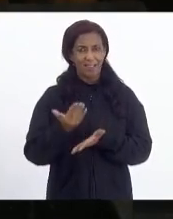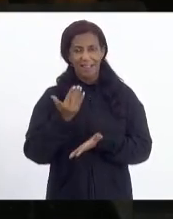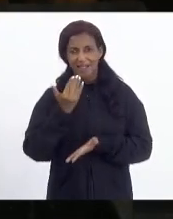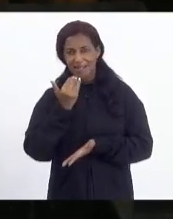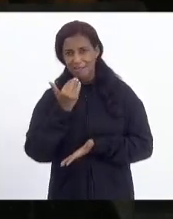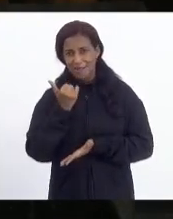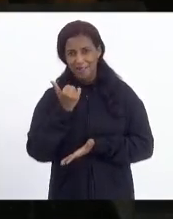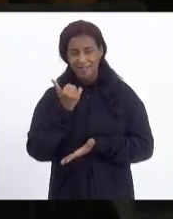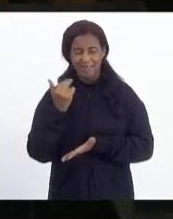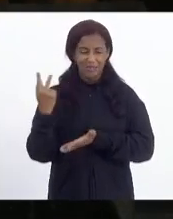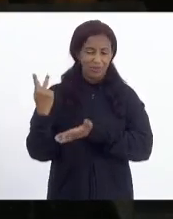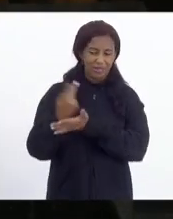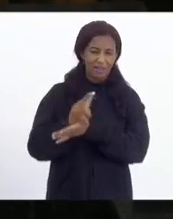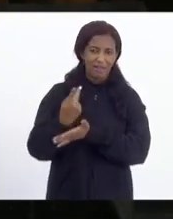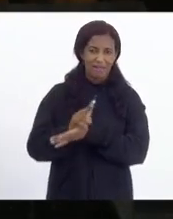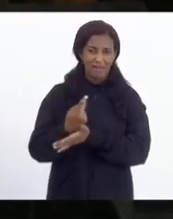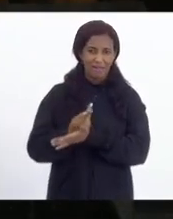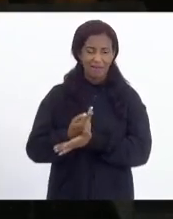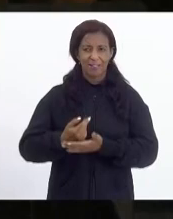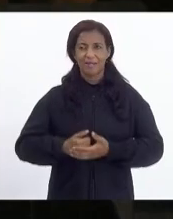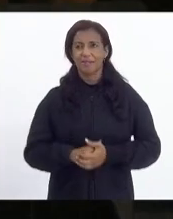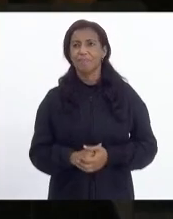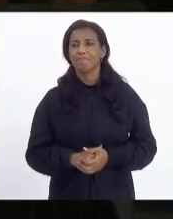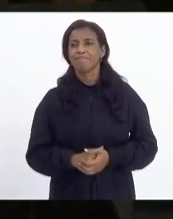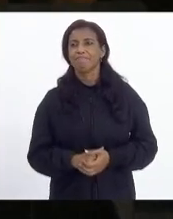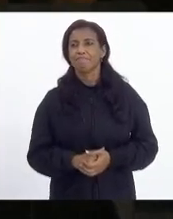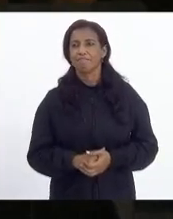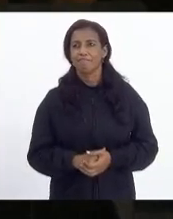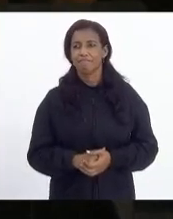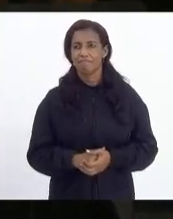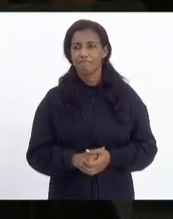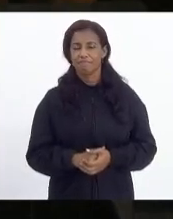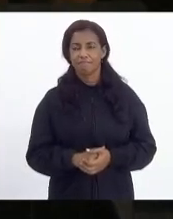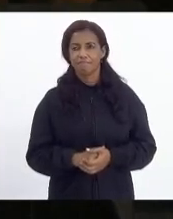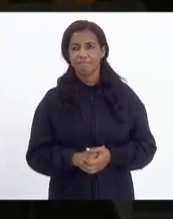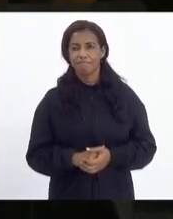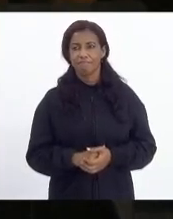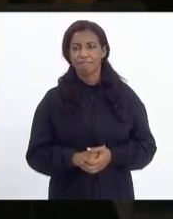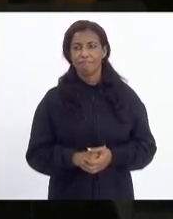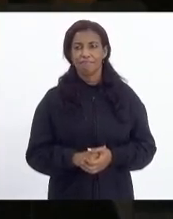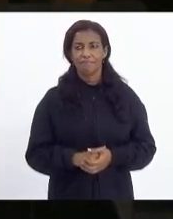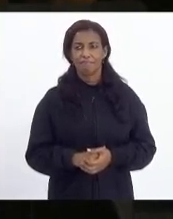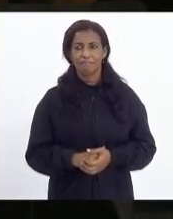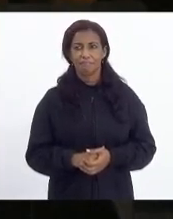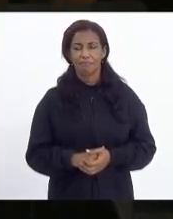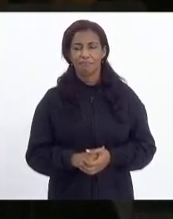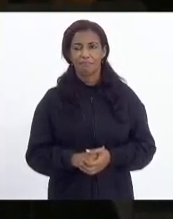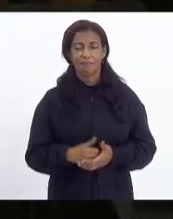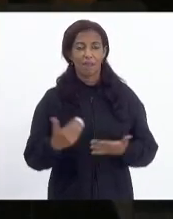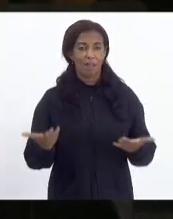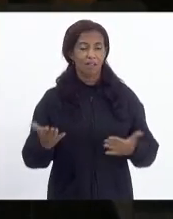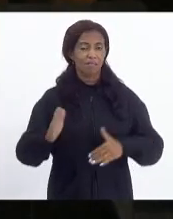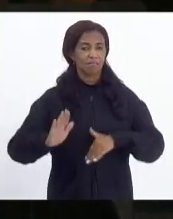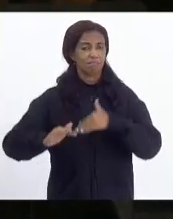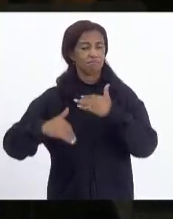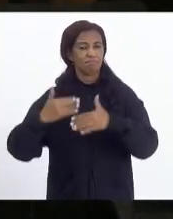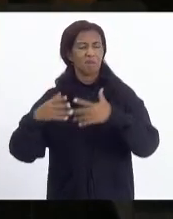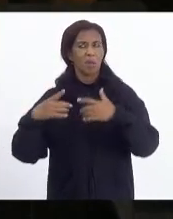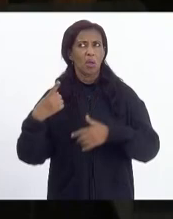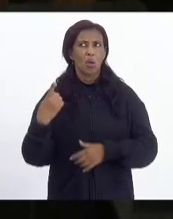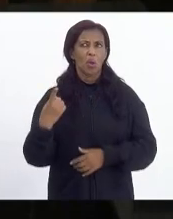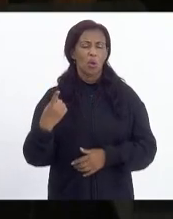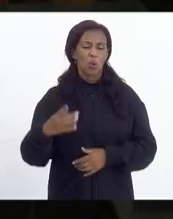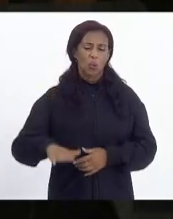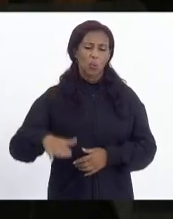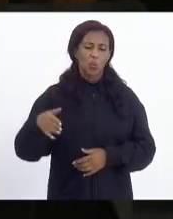de forma errada quando começa e a se desenvolver lá por um